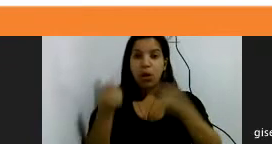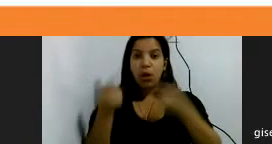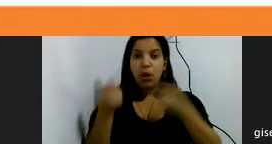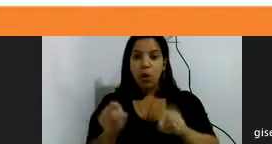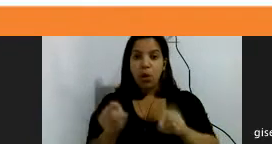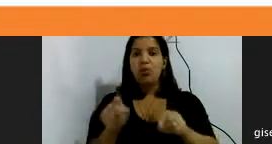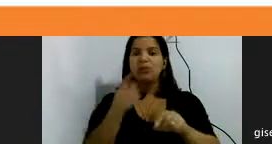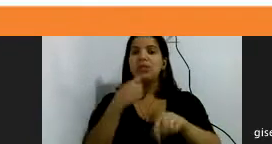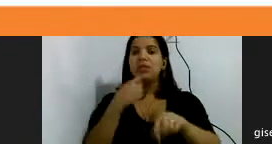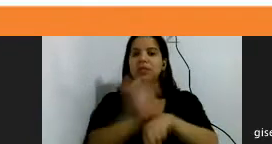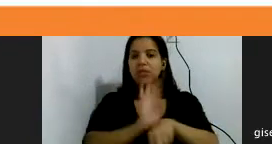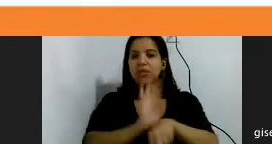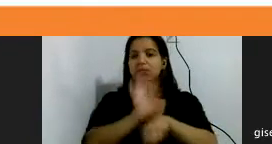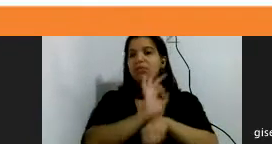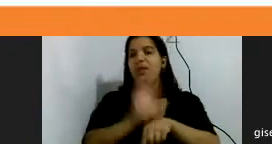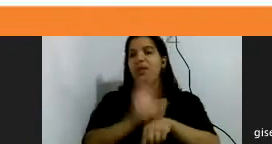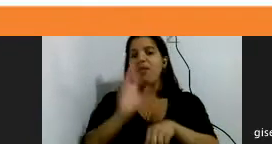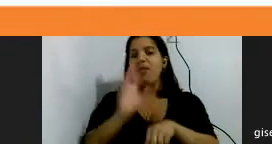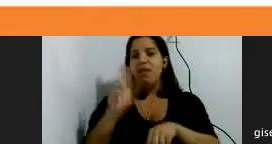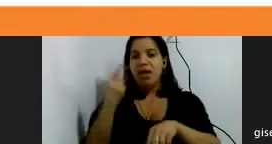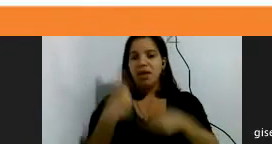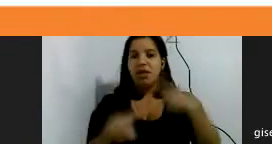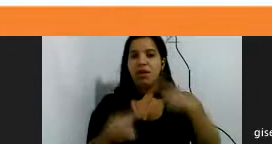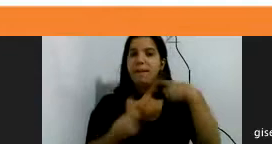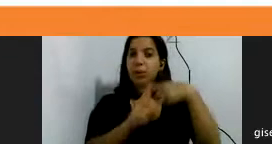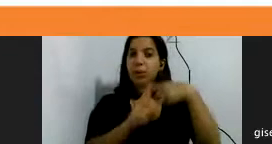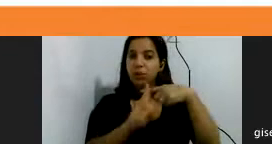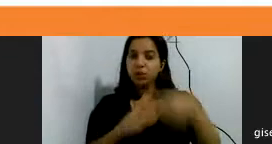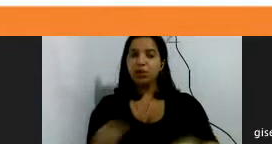as hemácias RH positivo.